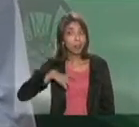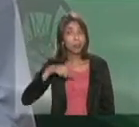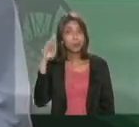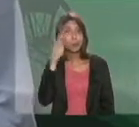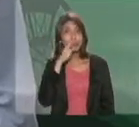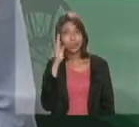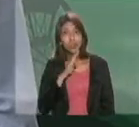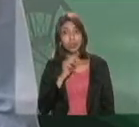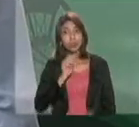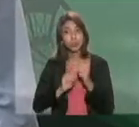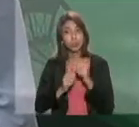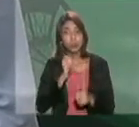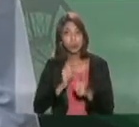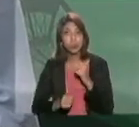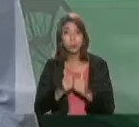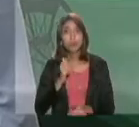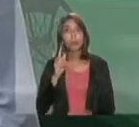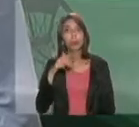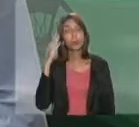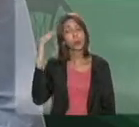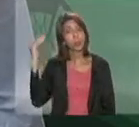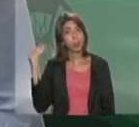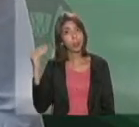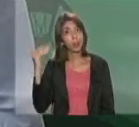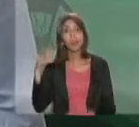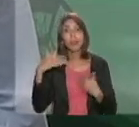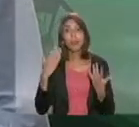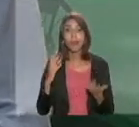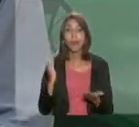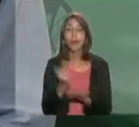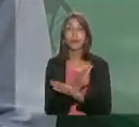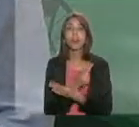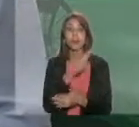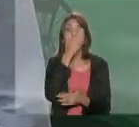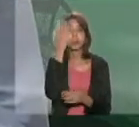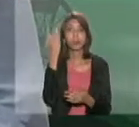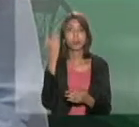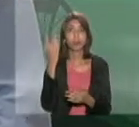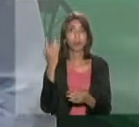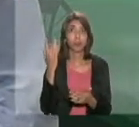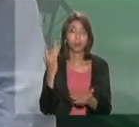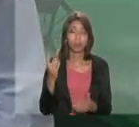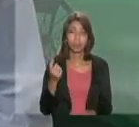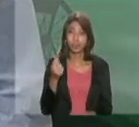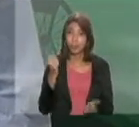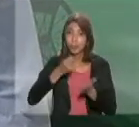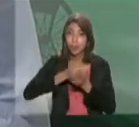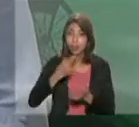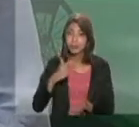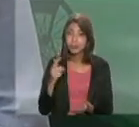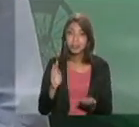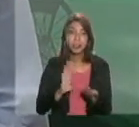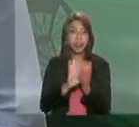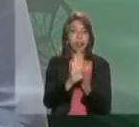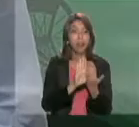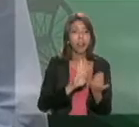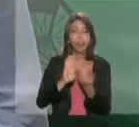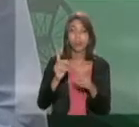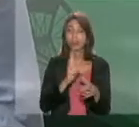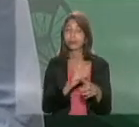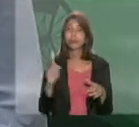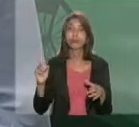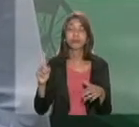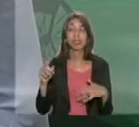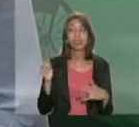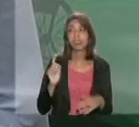e no Brasil, o esporte, o futebol é popular. E o que acontece? Eles afastaram esse povo do cenário dos estádios.